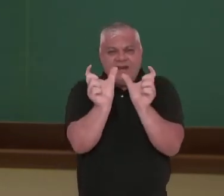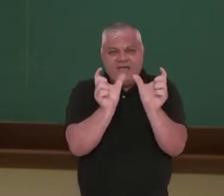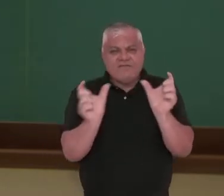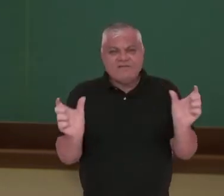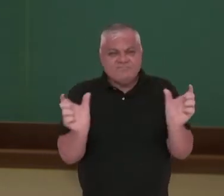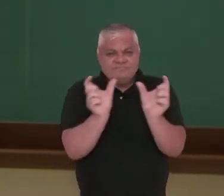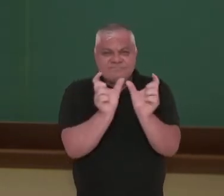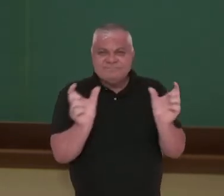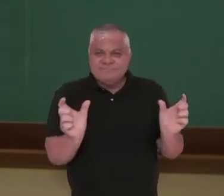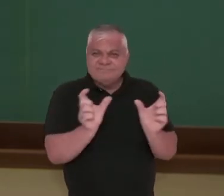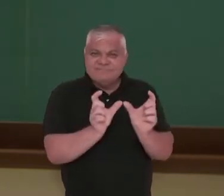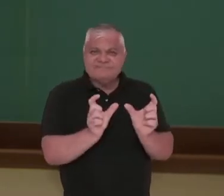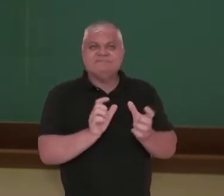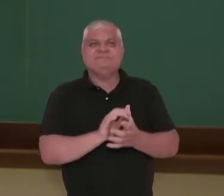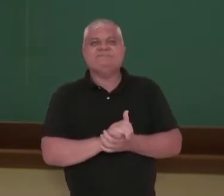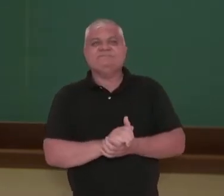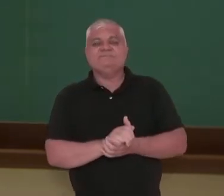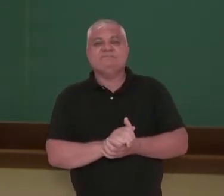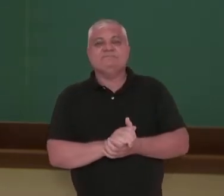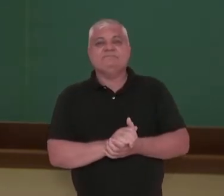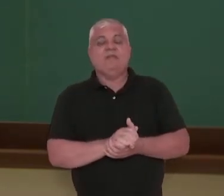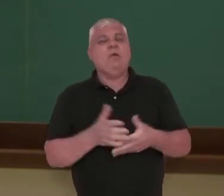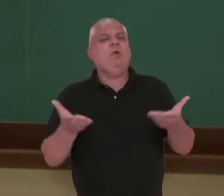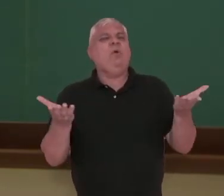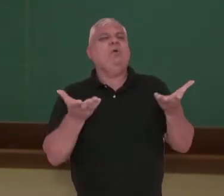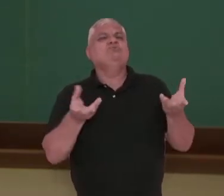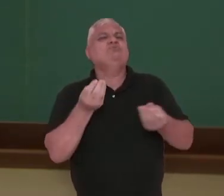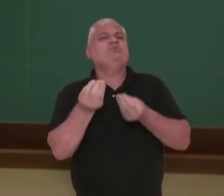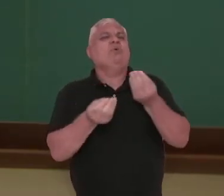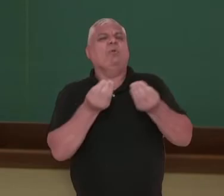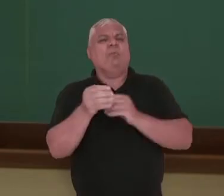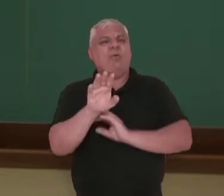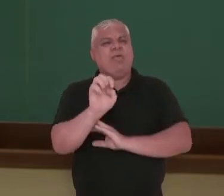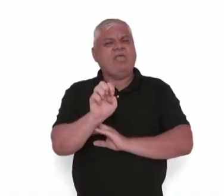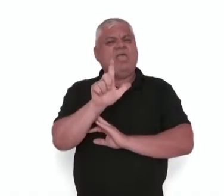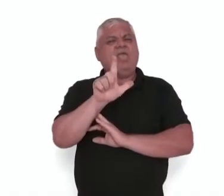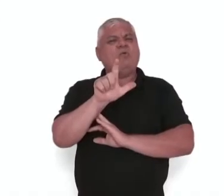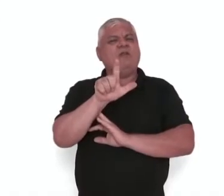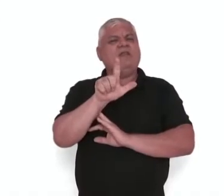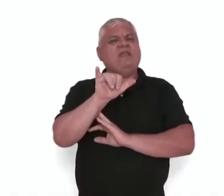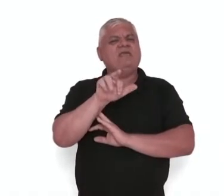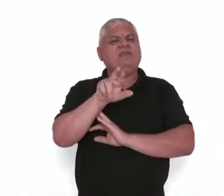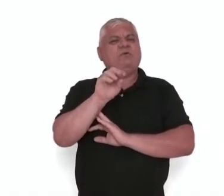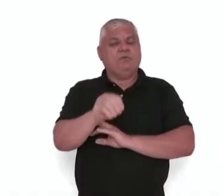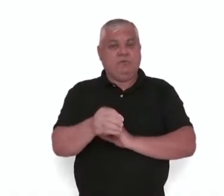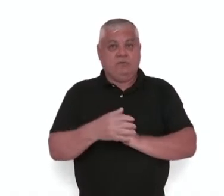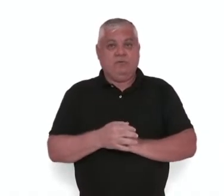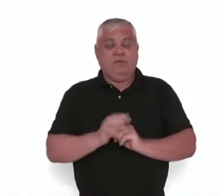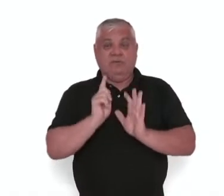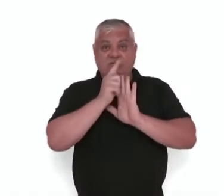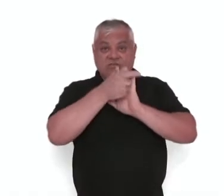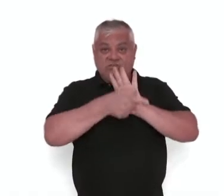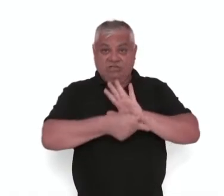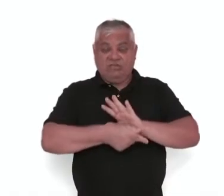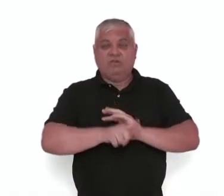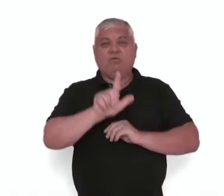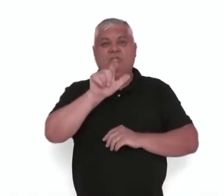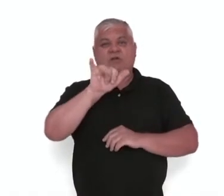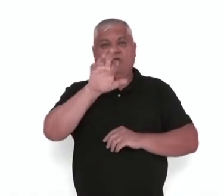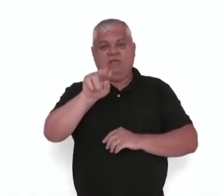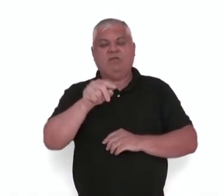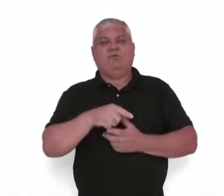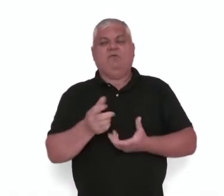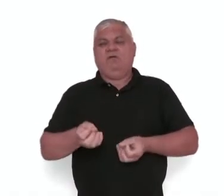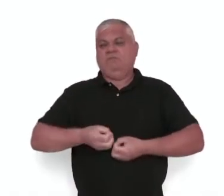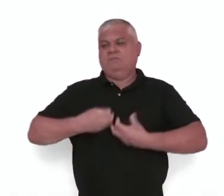opostos. Hoje, como é tratado o eu lírico, né? Considerando o gênero lírico, tudo que fala, a